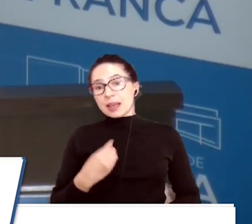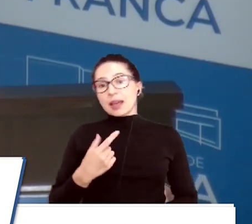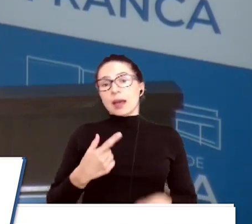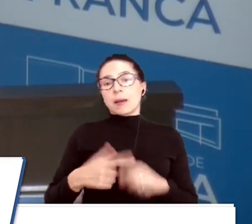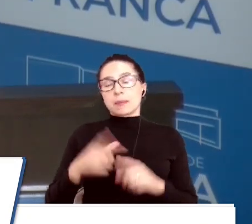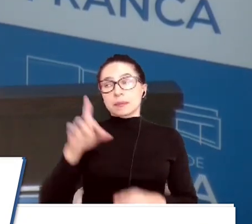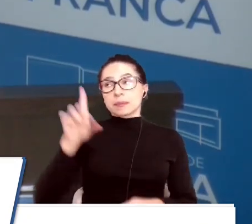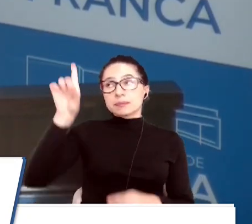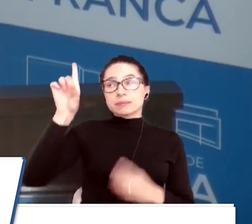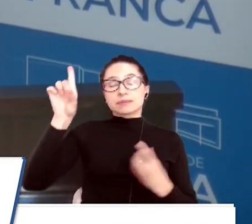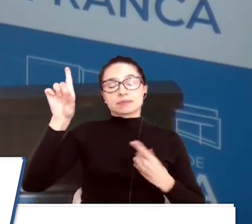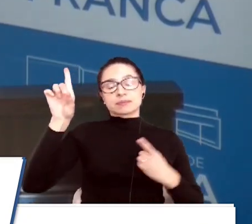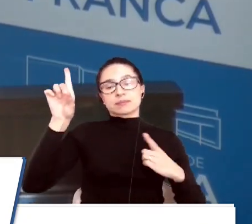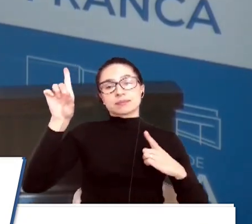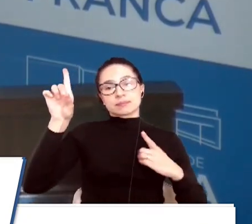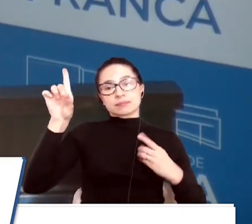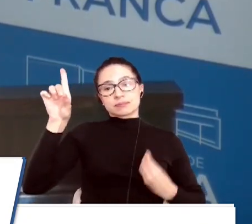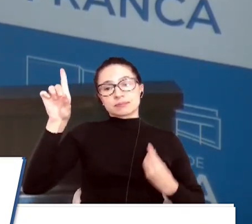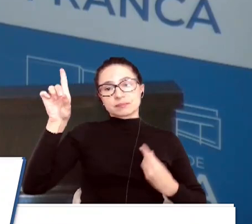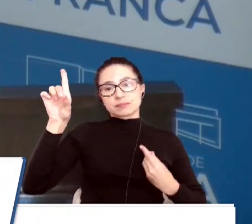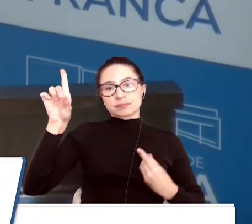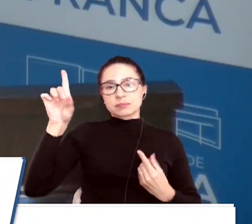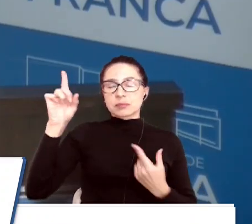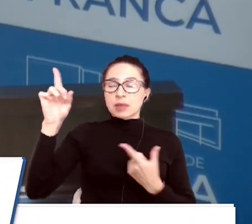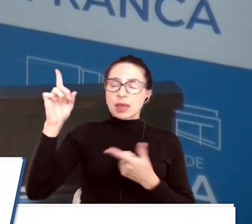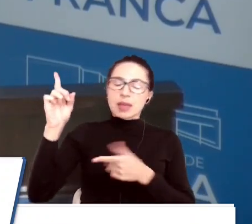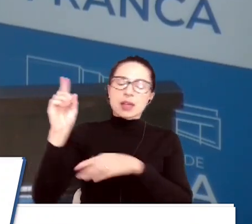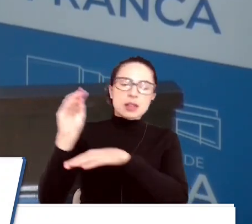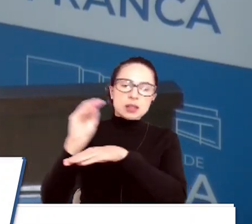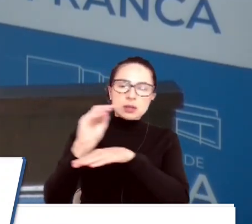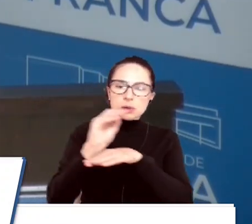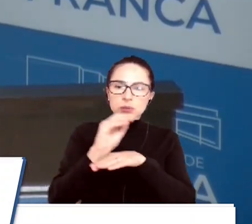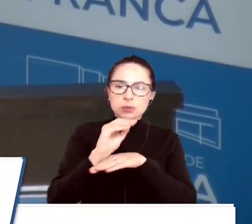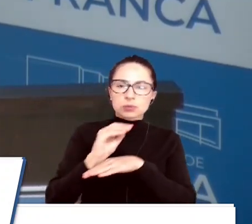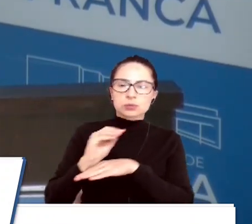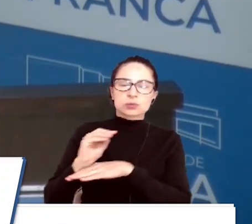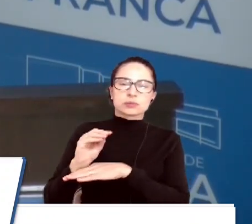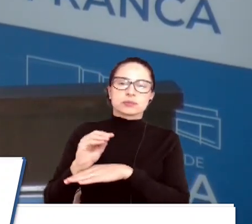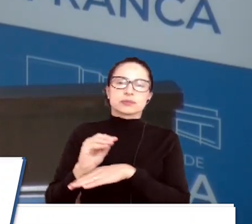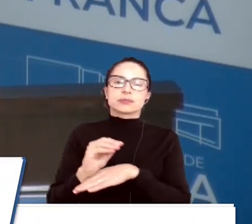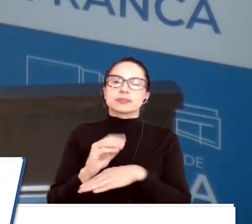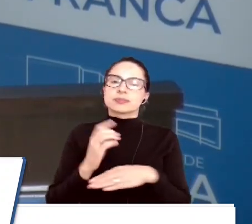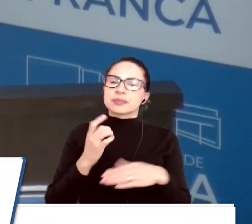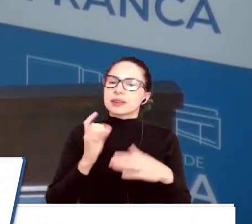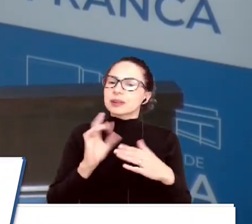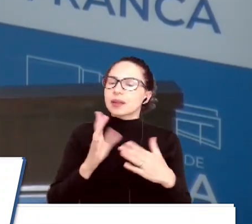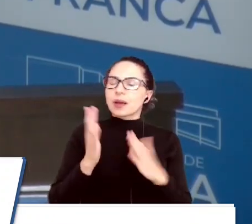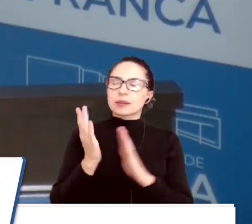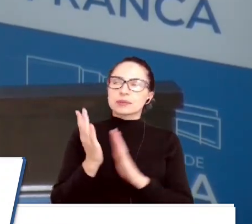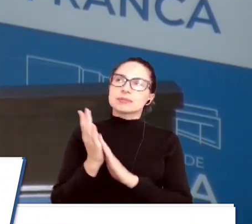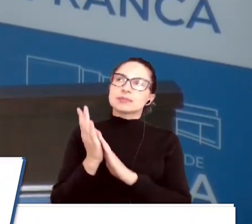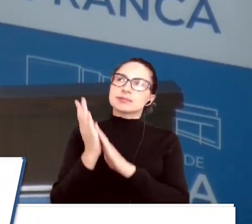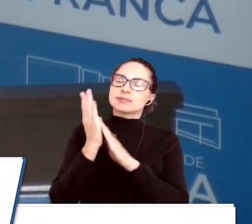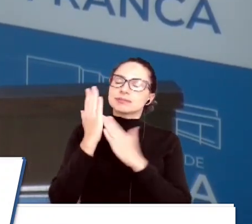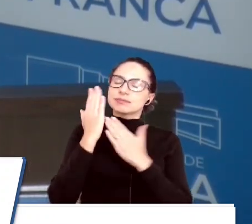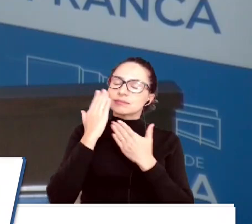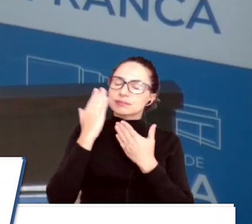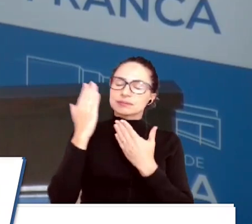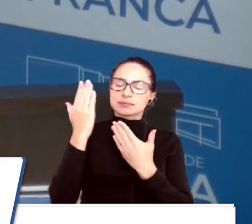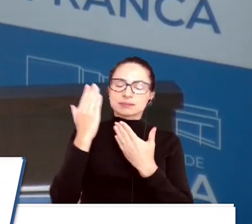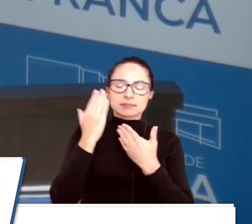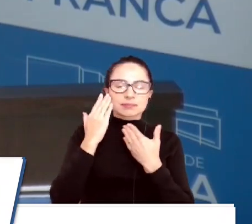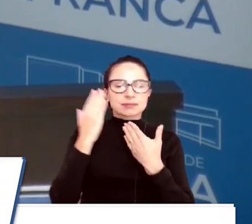existe. Ele é o Deus provedor. Então eu só tenho que louvar a Deus, ser grata a